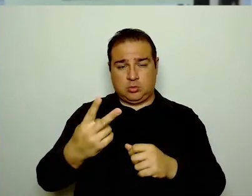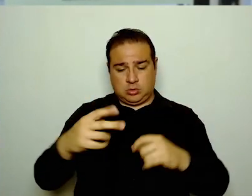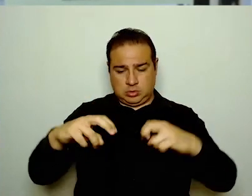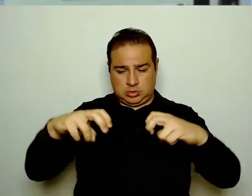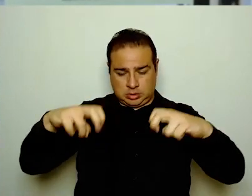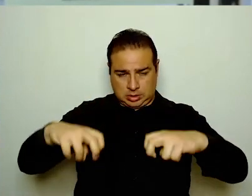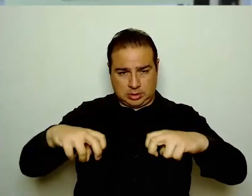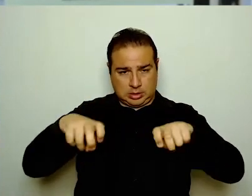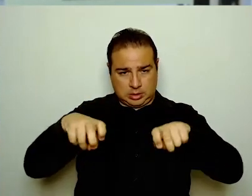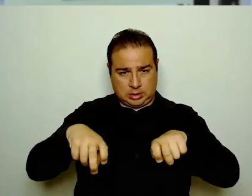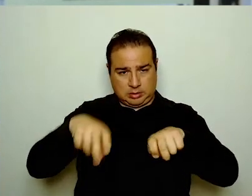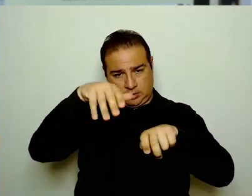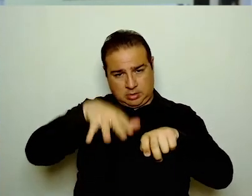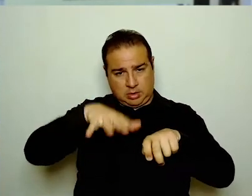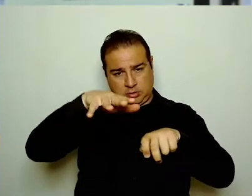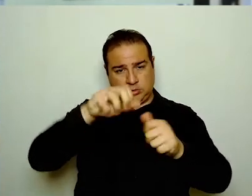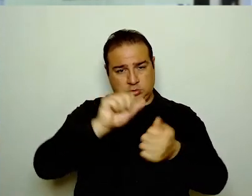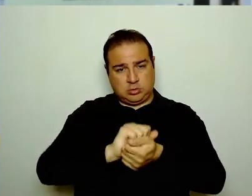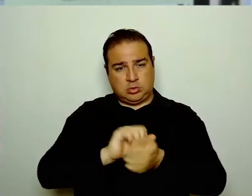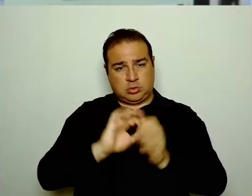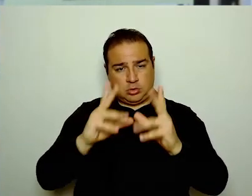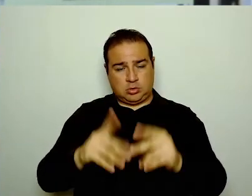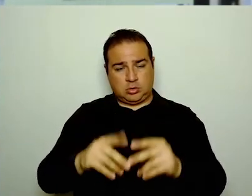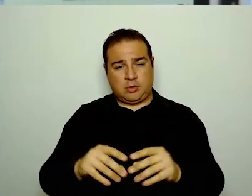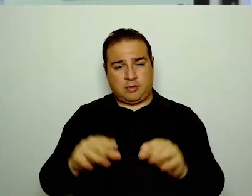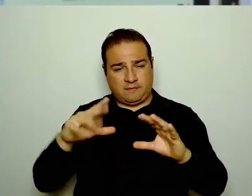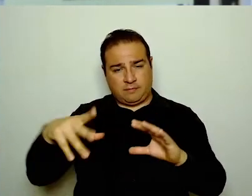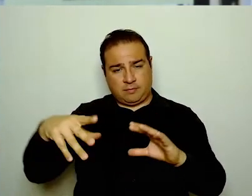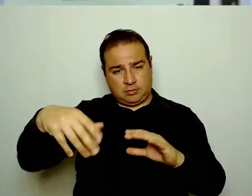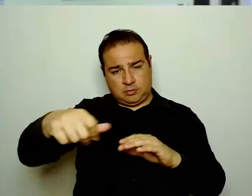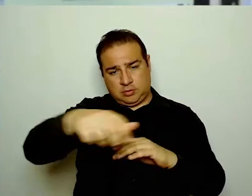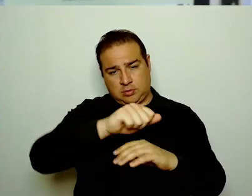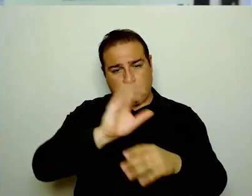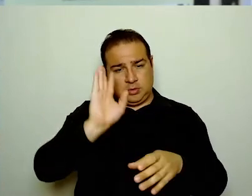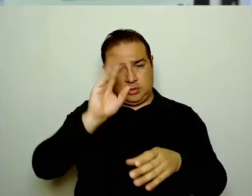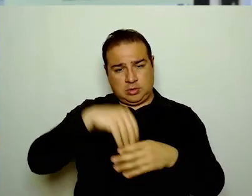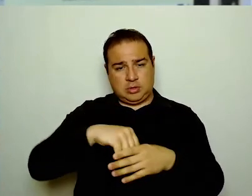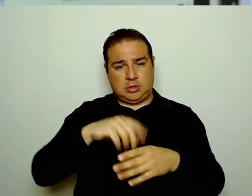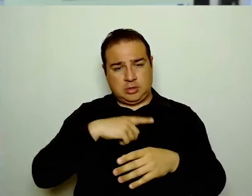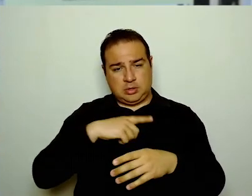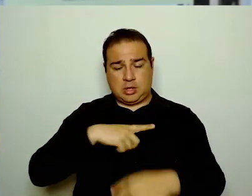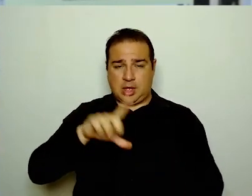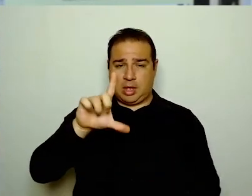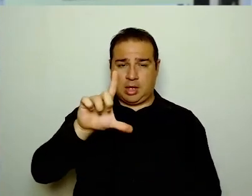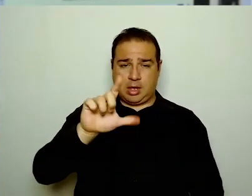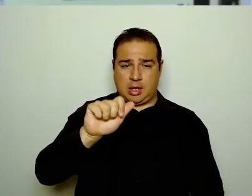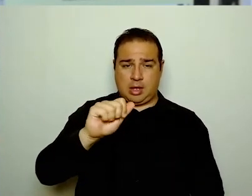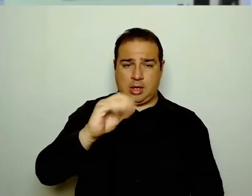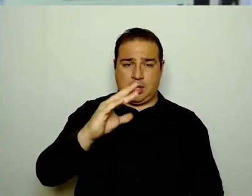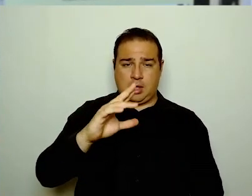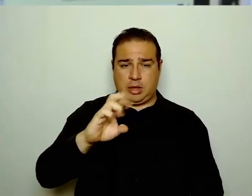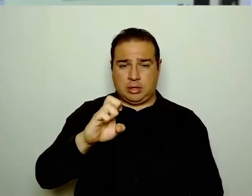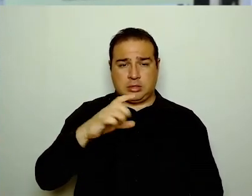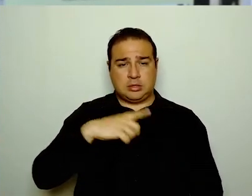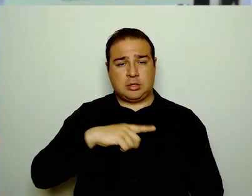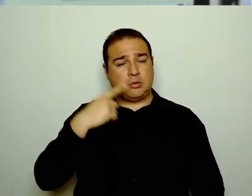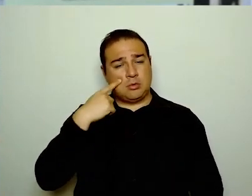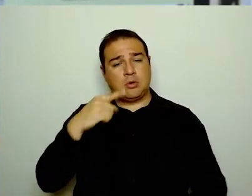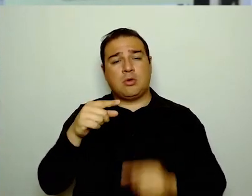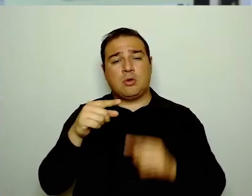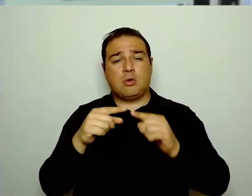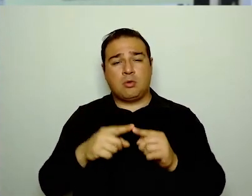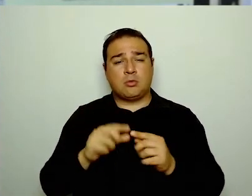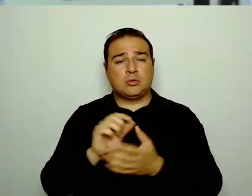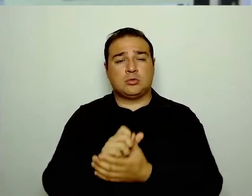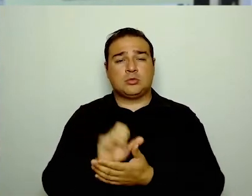sessão entre duas cadeiras. Essa urna, ela já vinha toda lacrada e dentro desse lacre tinha